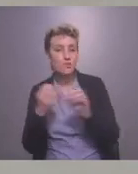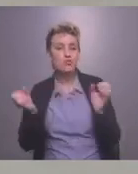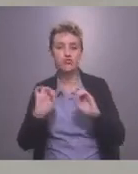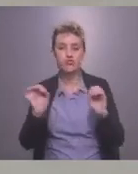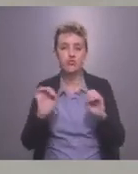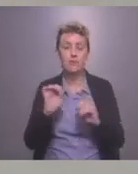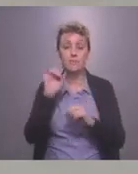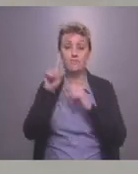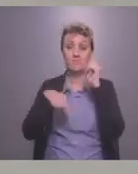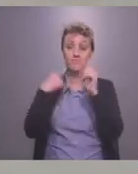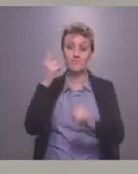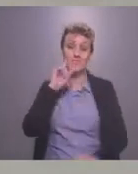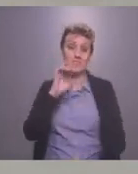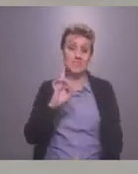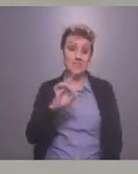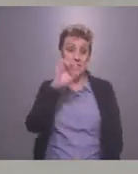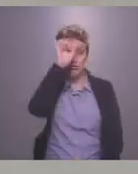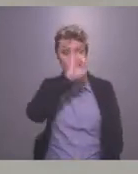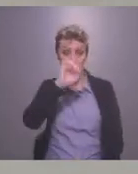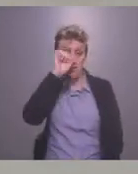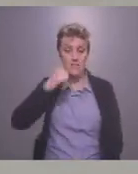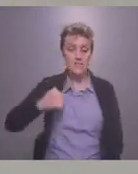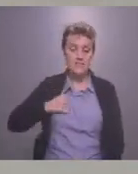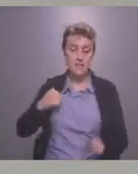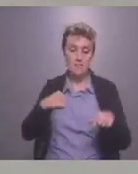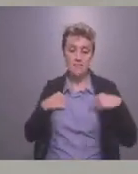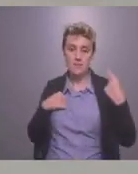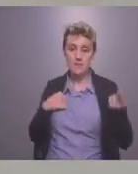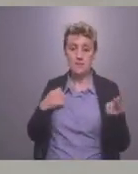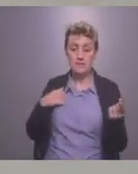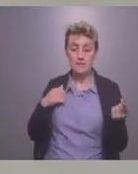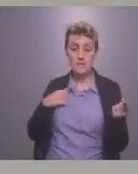No próximo dia 6 de janeiro, sábado, é o